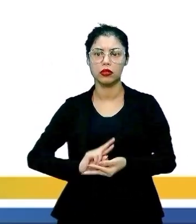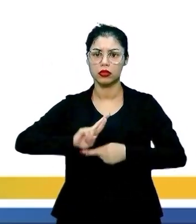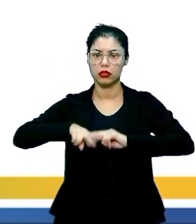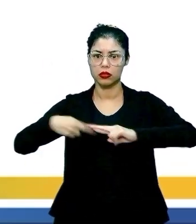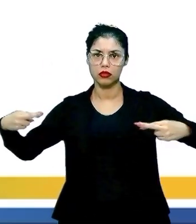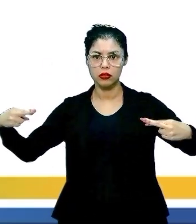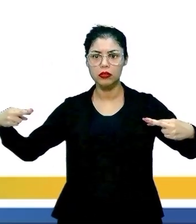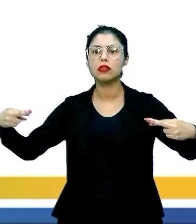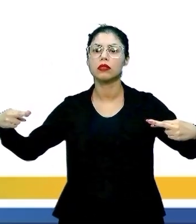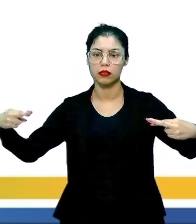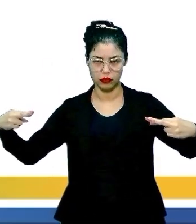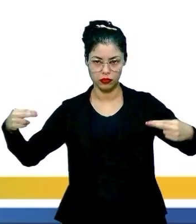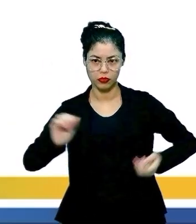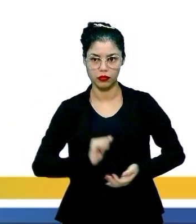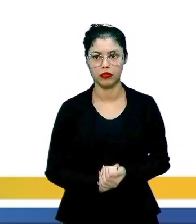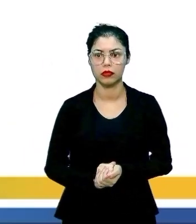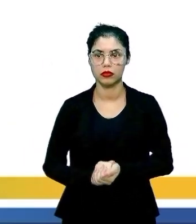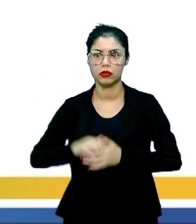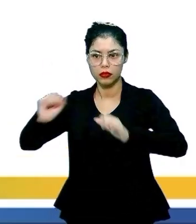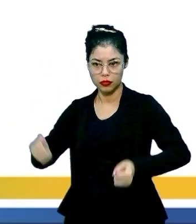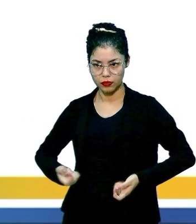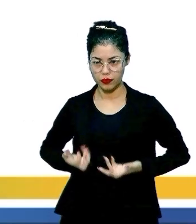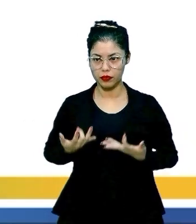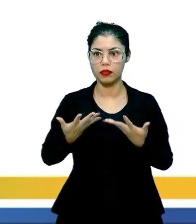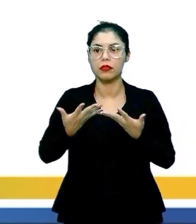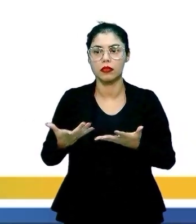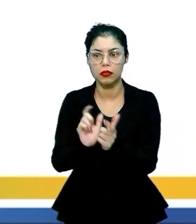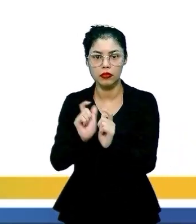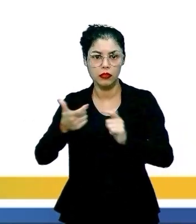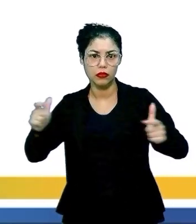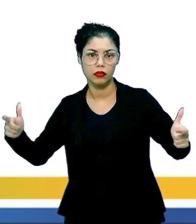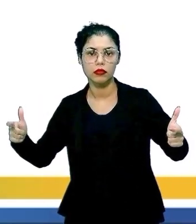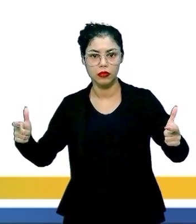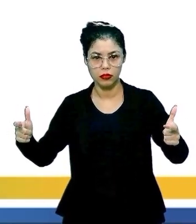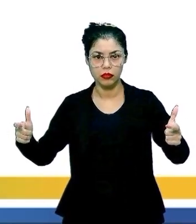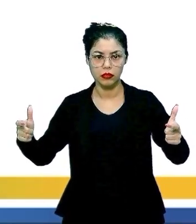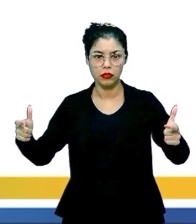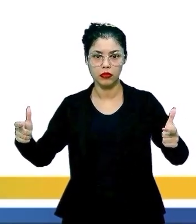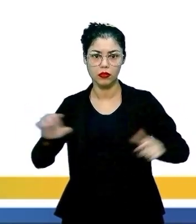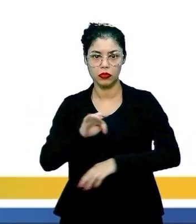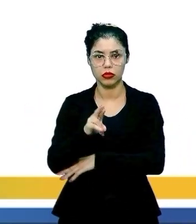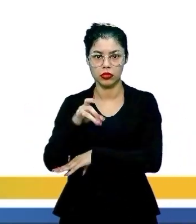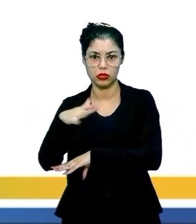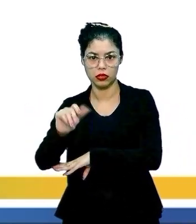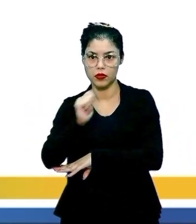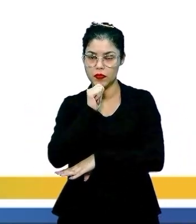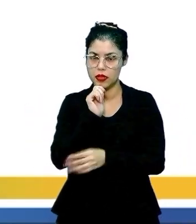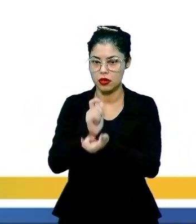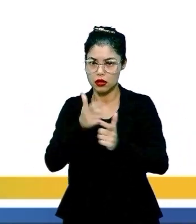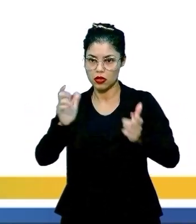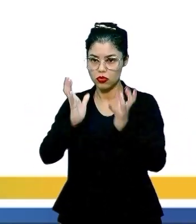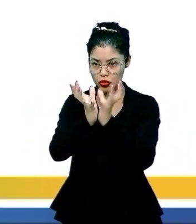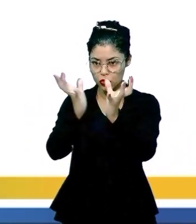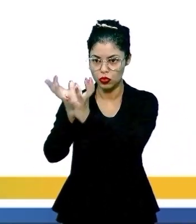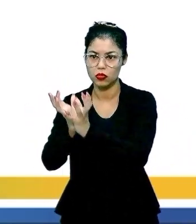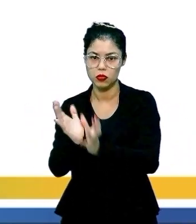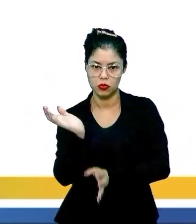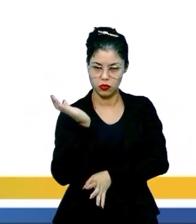Essa época surgiu no final do Renascimento e manifesta-se através de grande ostentação e